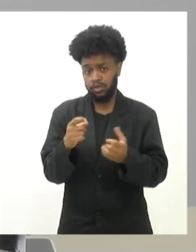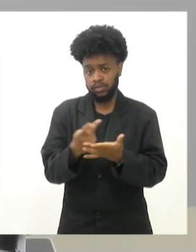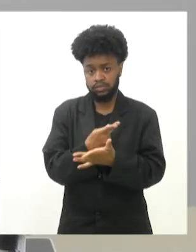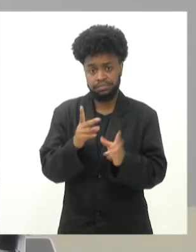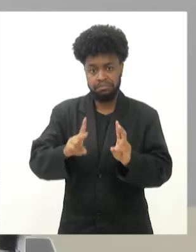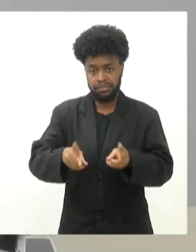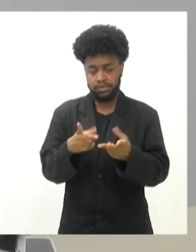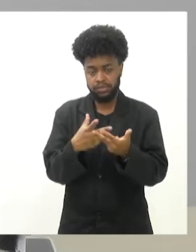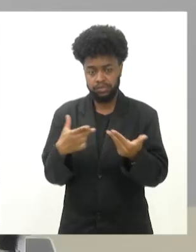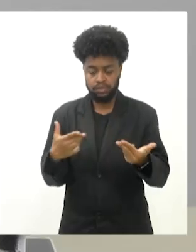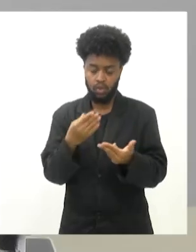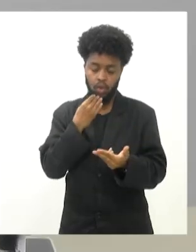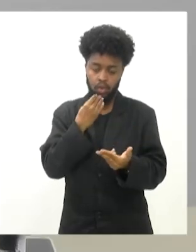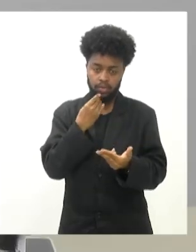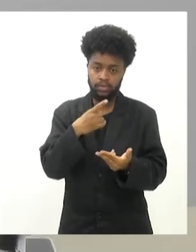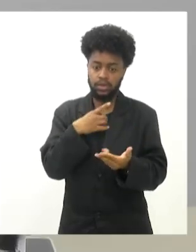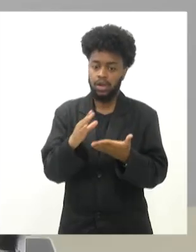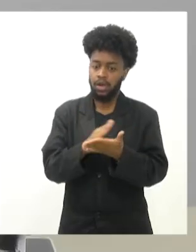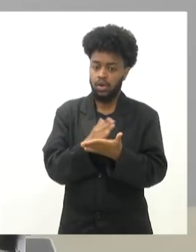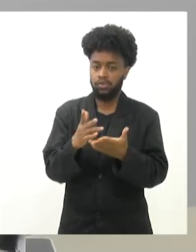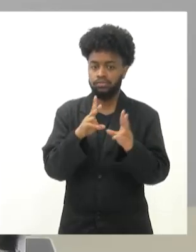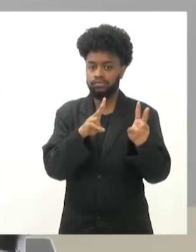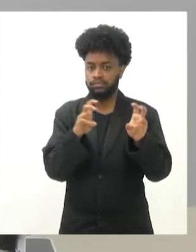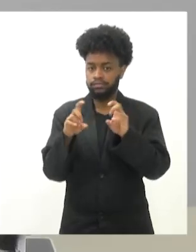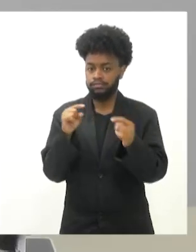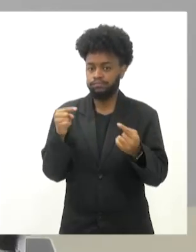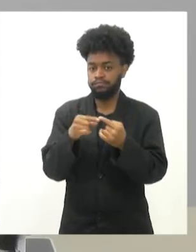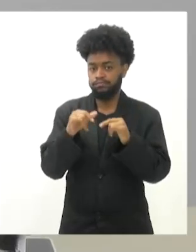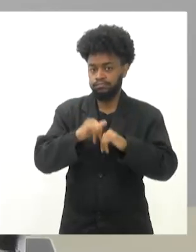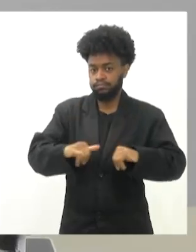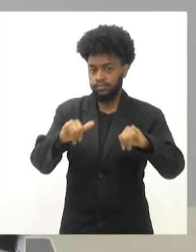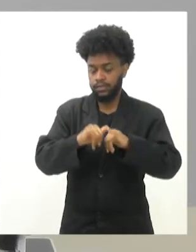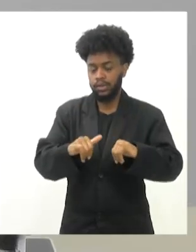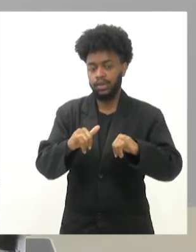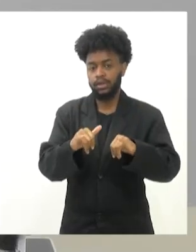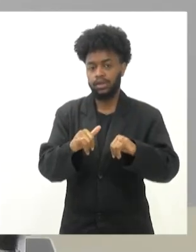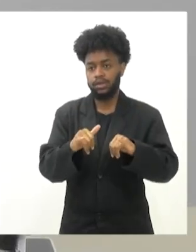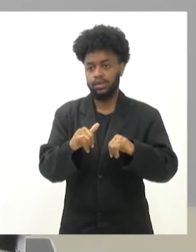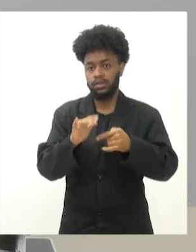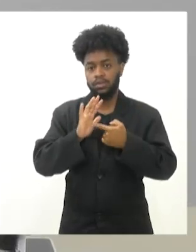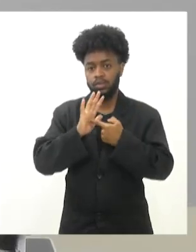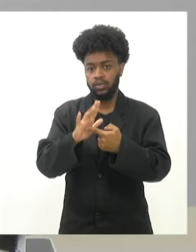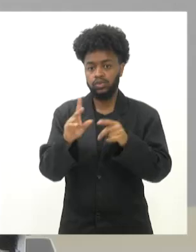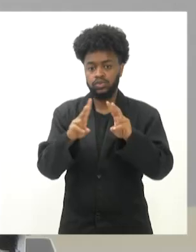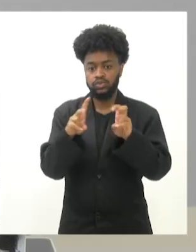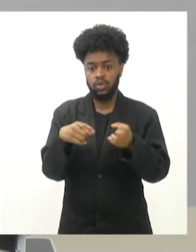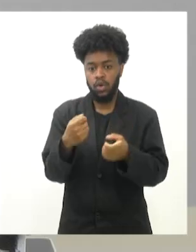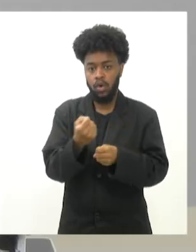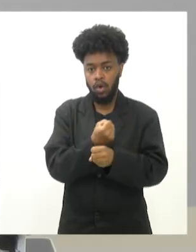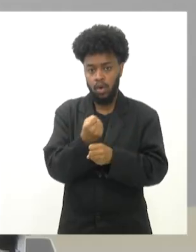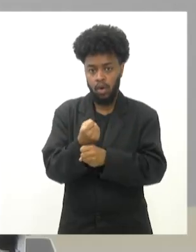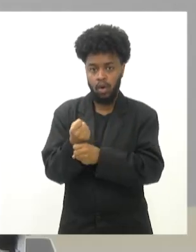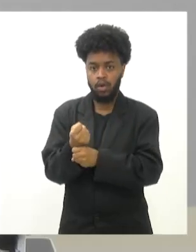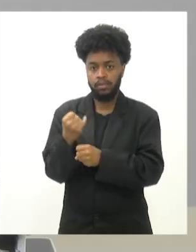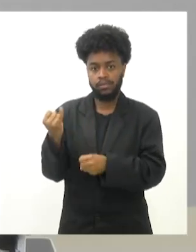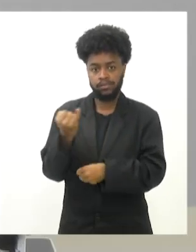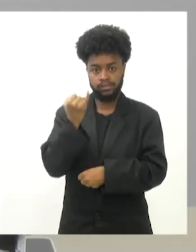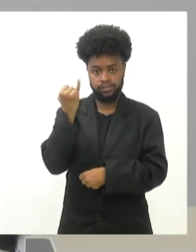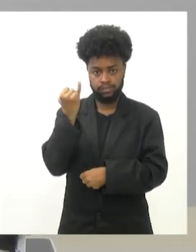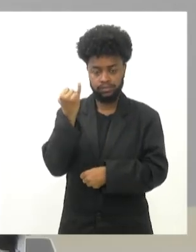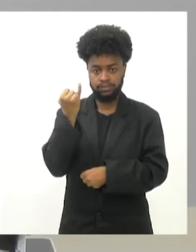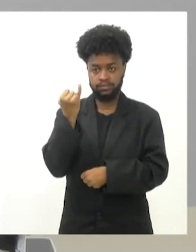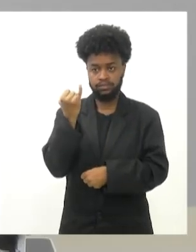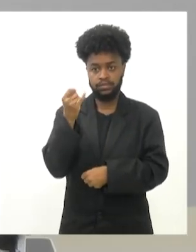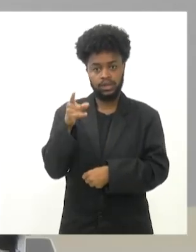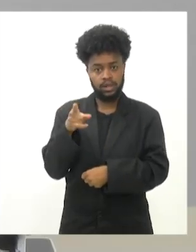teve inúmeras situações midiáticas falando de algumas obras importantes